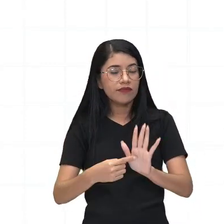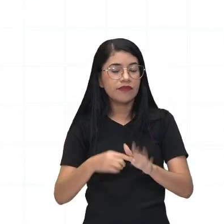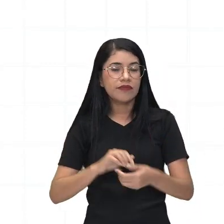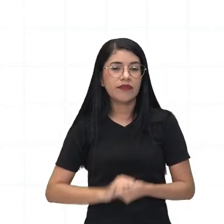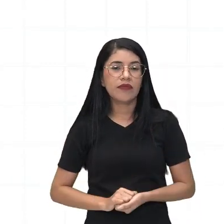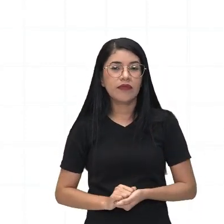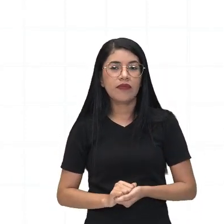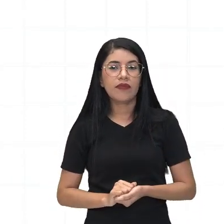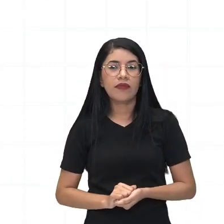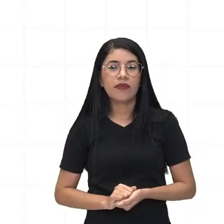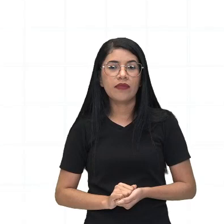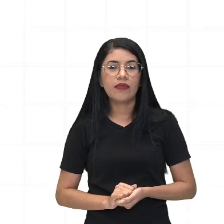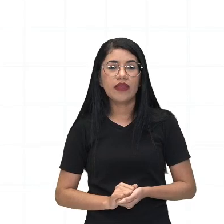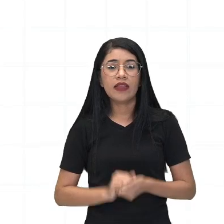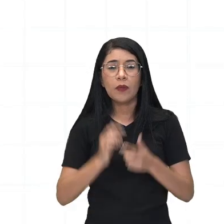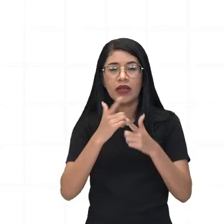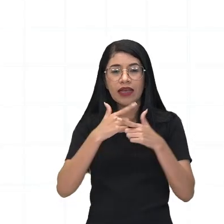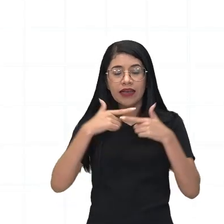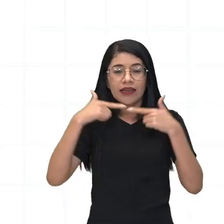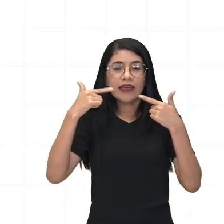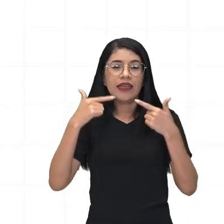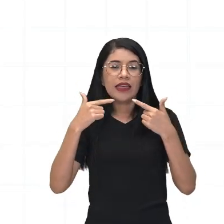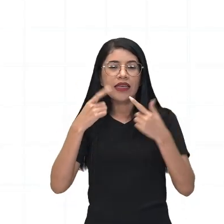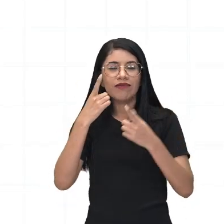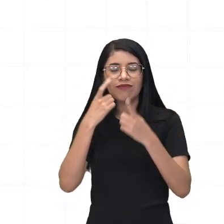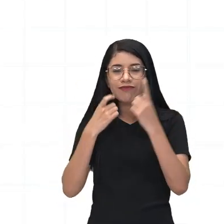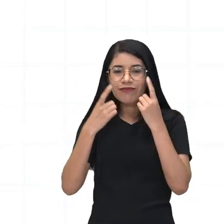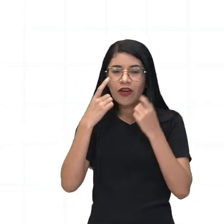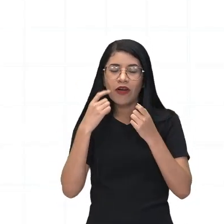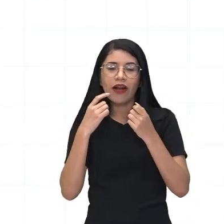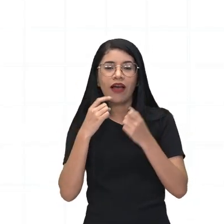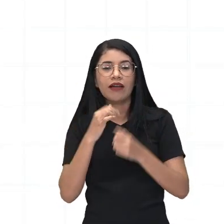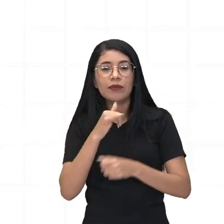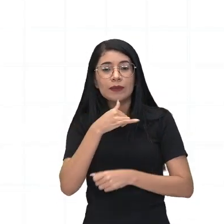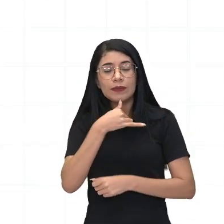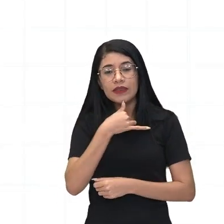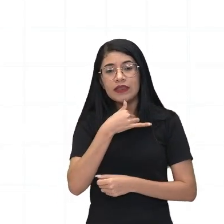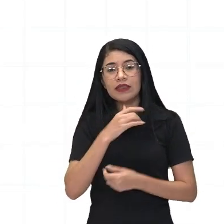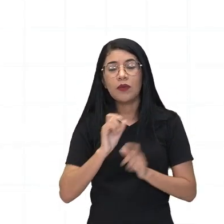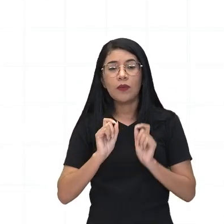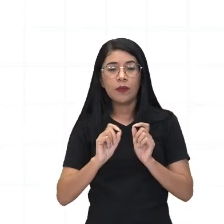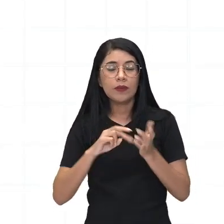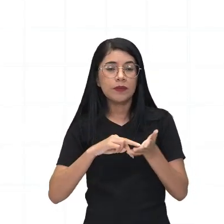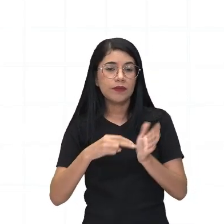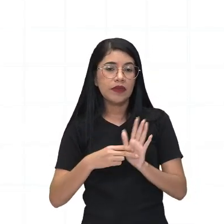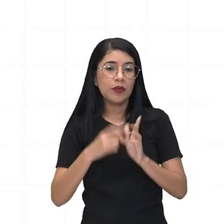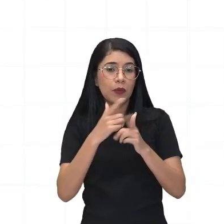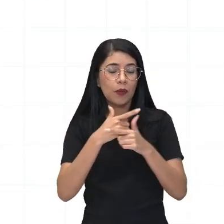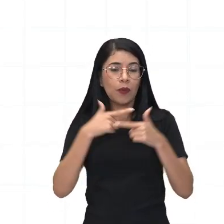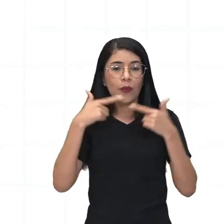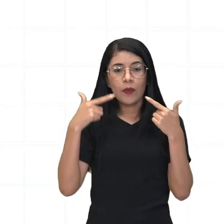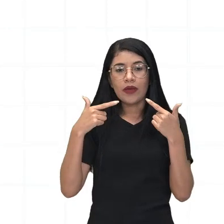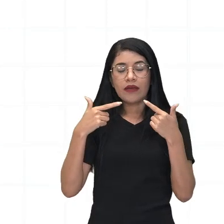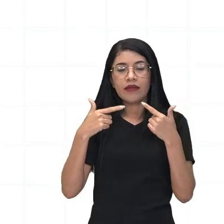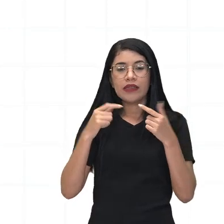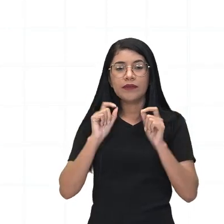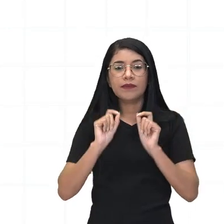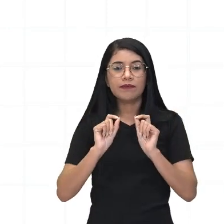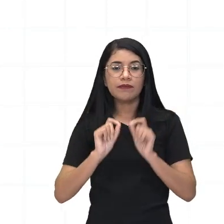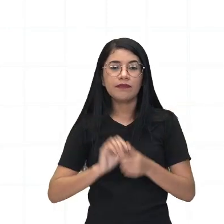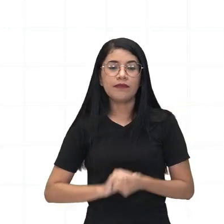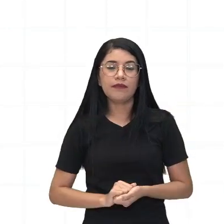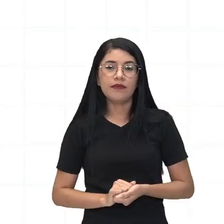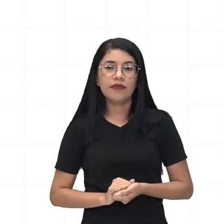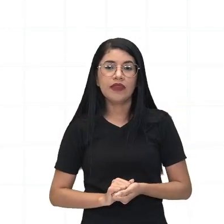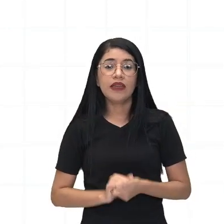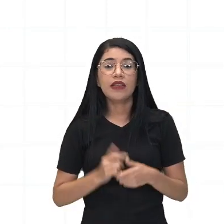ele diz "e rir meu riso e derramar meu pranto", no caso de rir, rir meu riso. Aí há